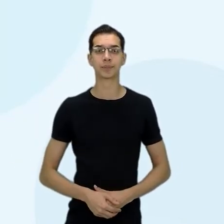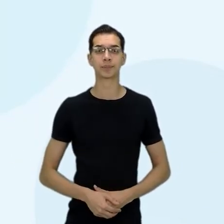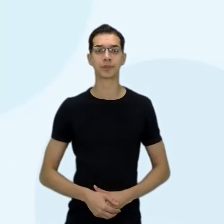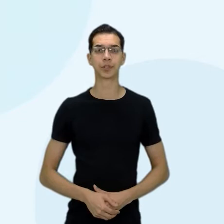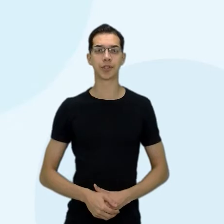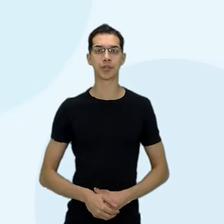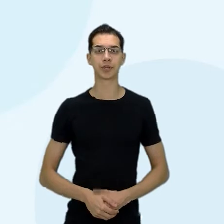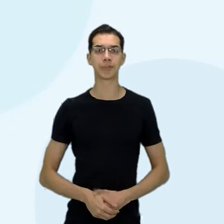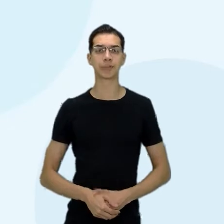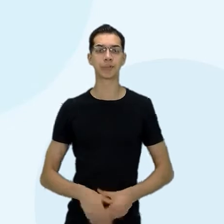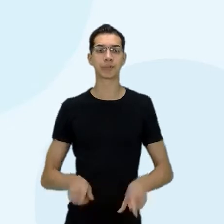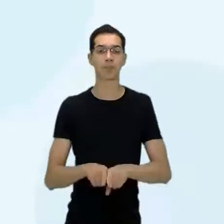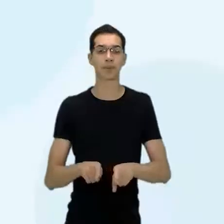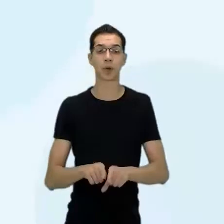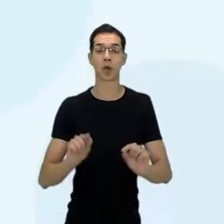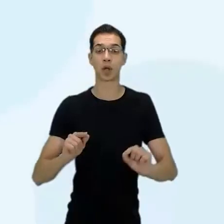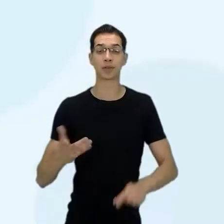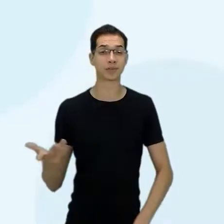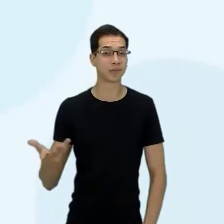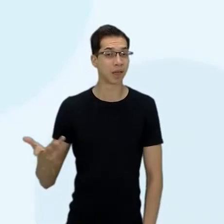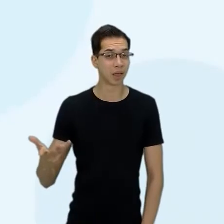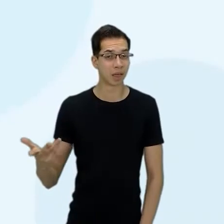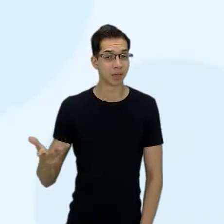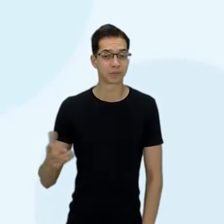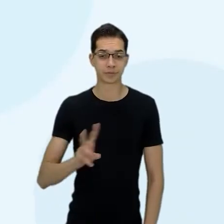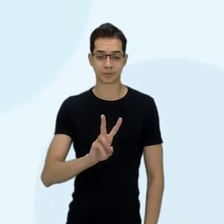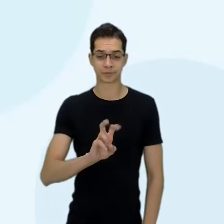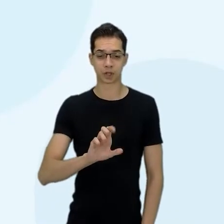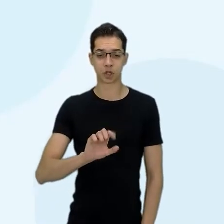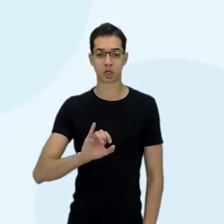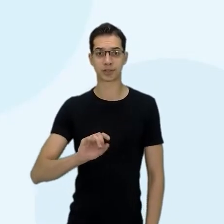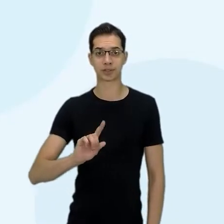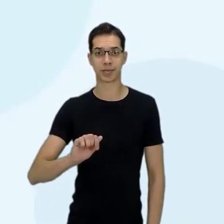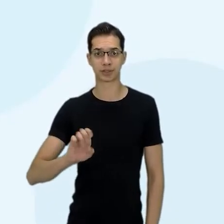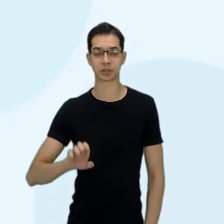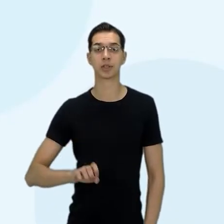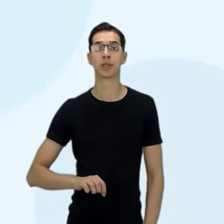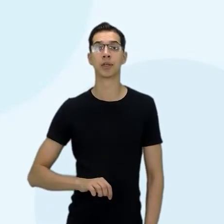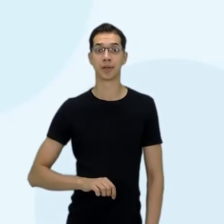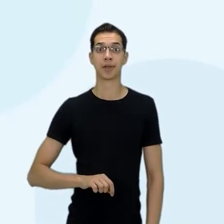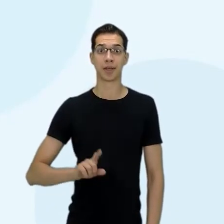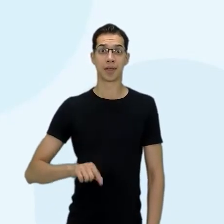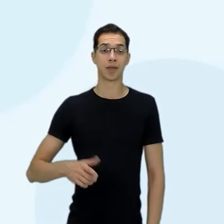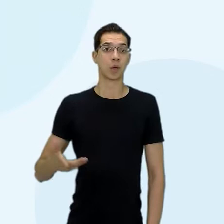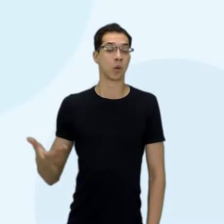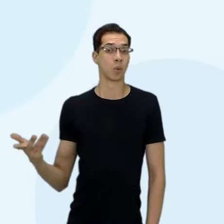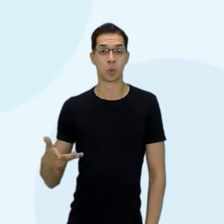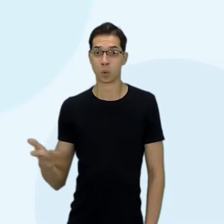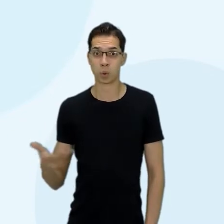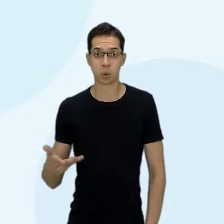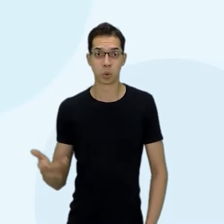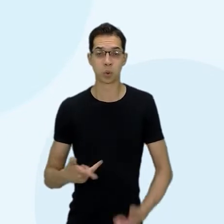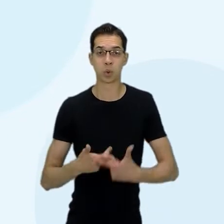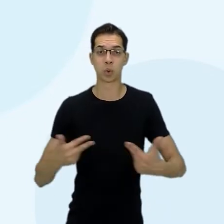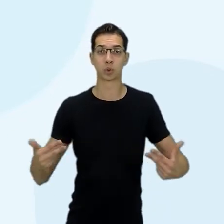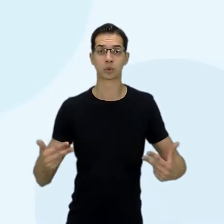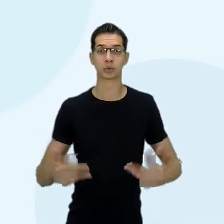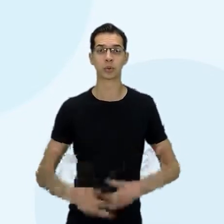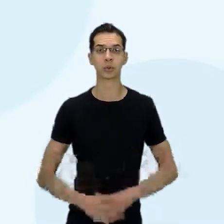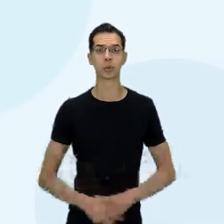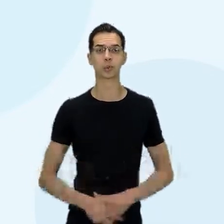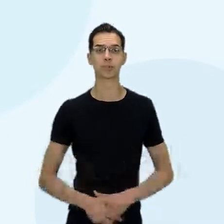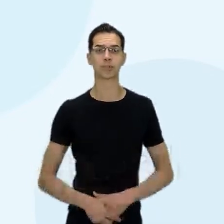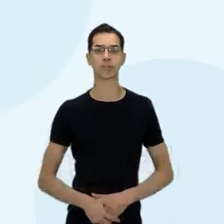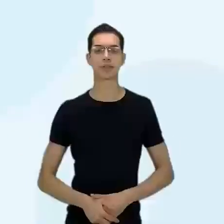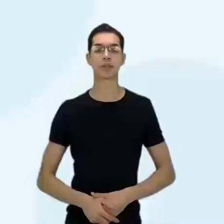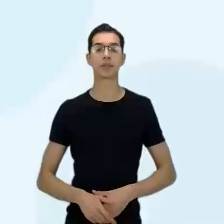pouco mais de calma. Velocidade é a rapidez das coisas. O quanto algo é rápido em